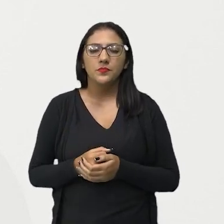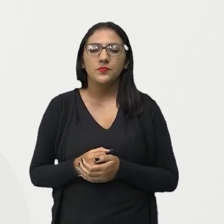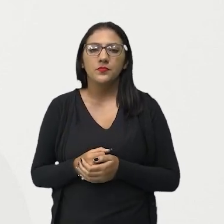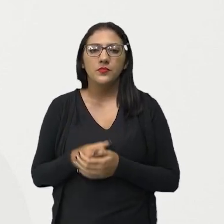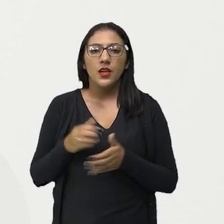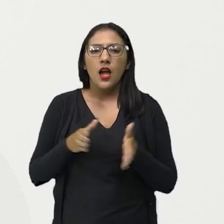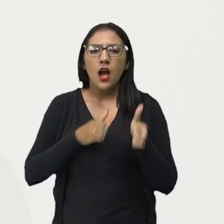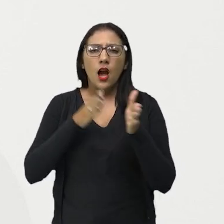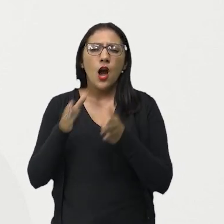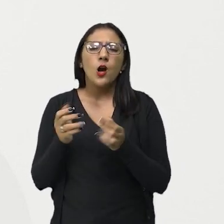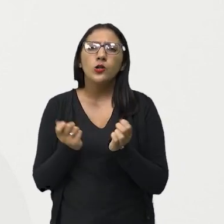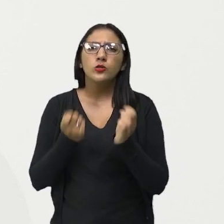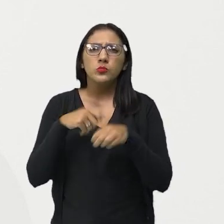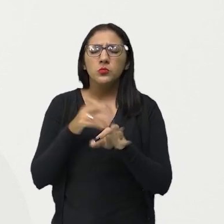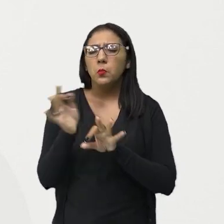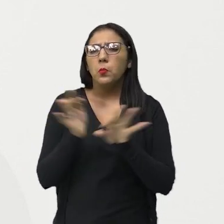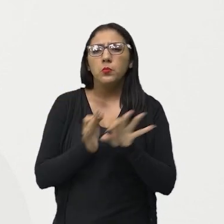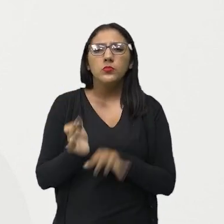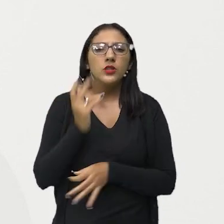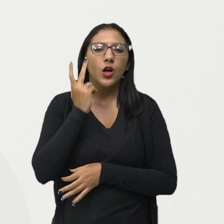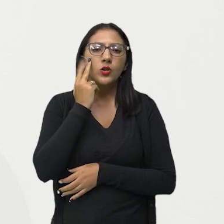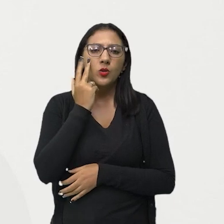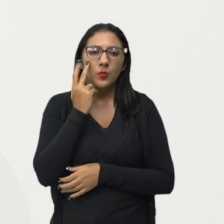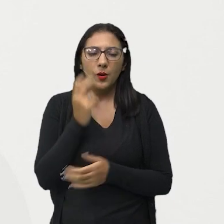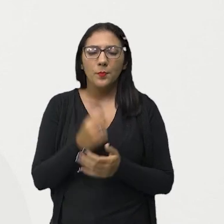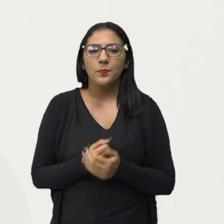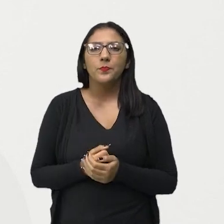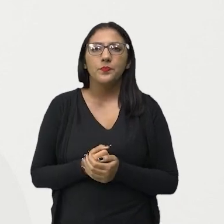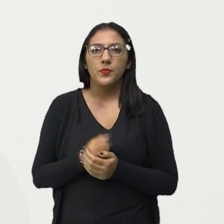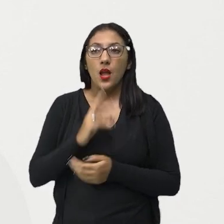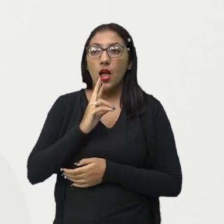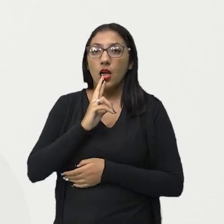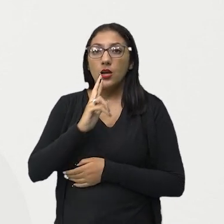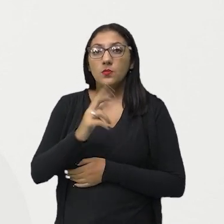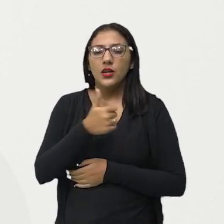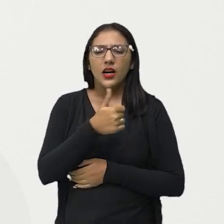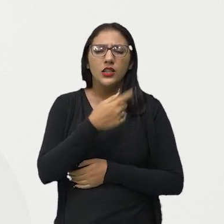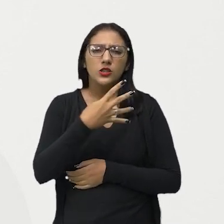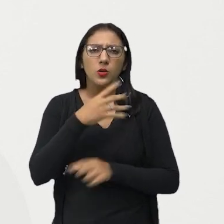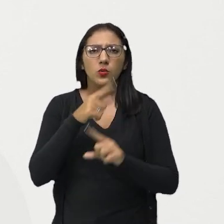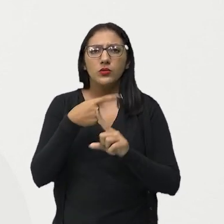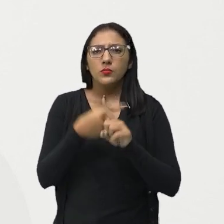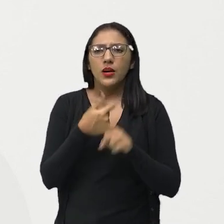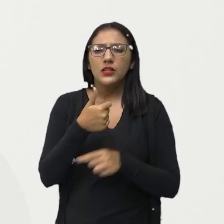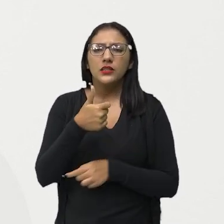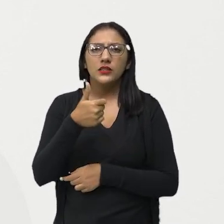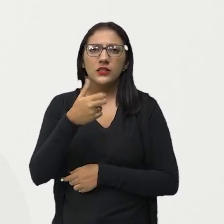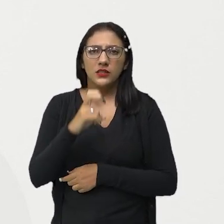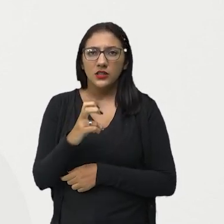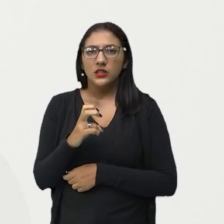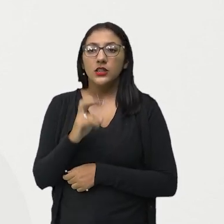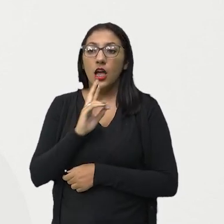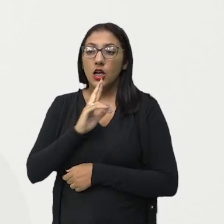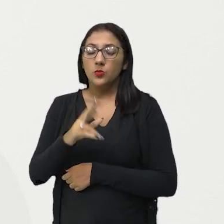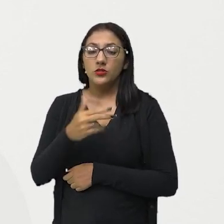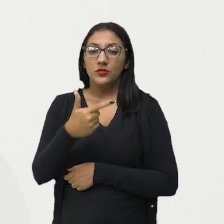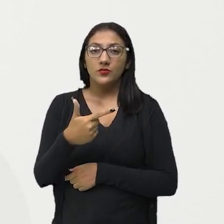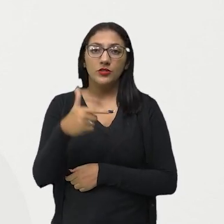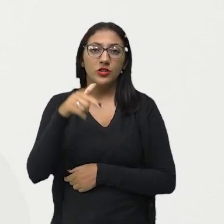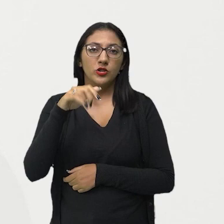pode realizar aí a soma tranquilamente, tá bom? 14 mais 15, vamos ter 29,